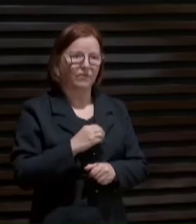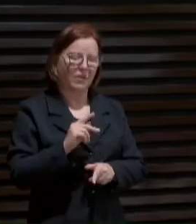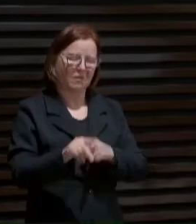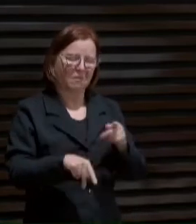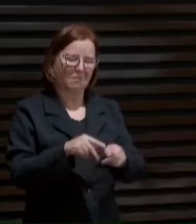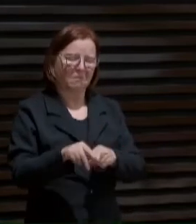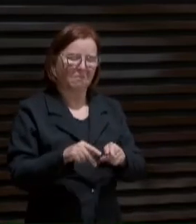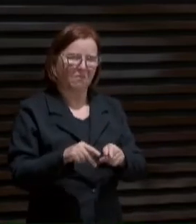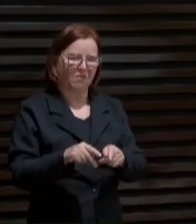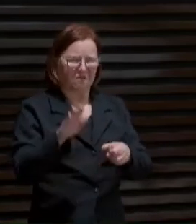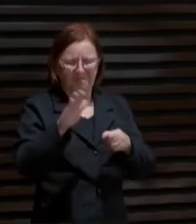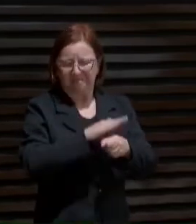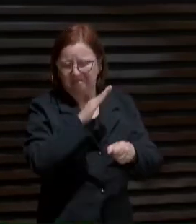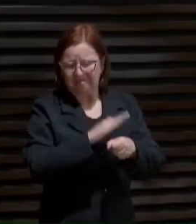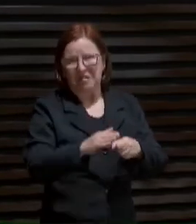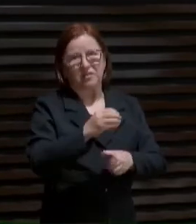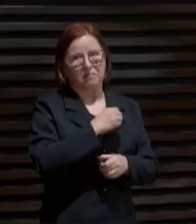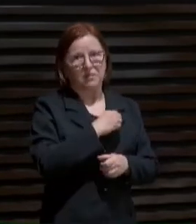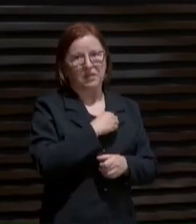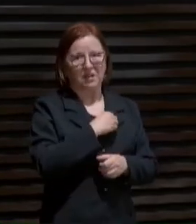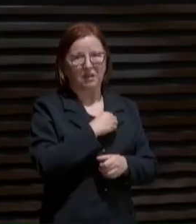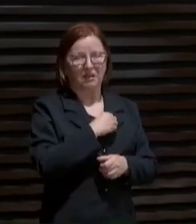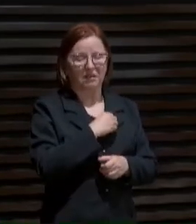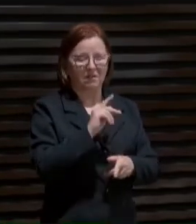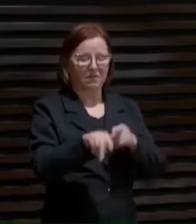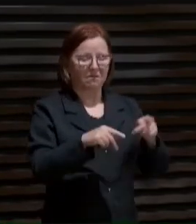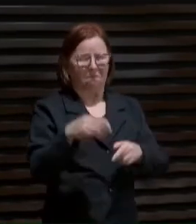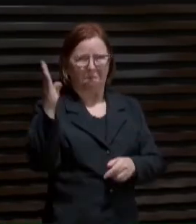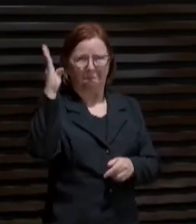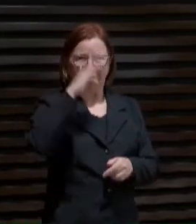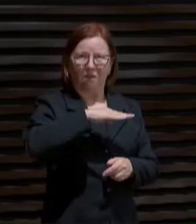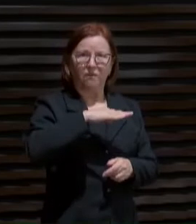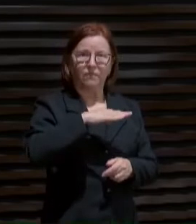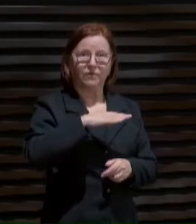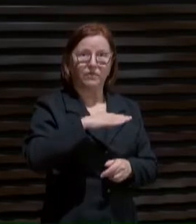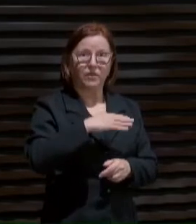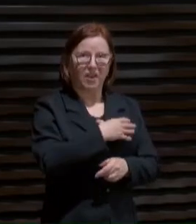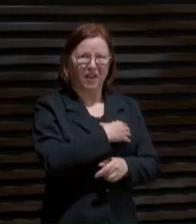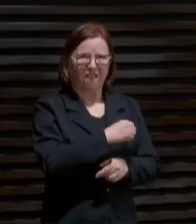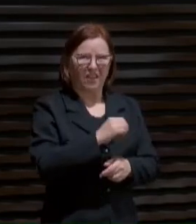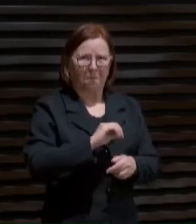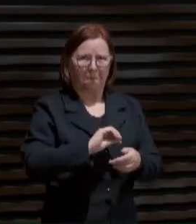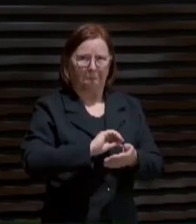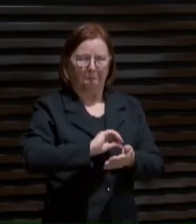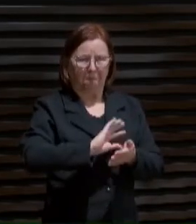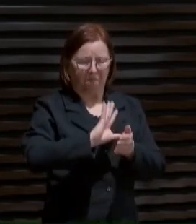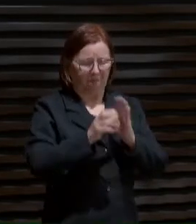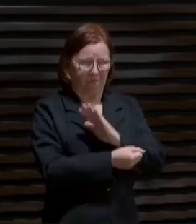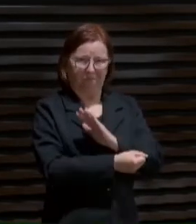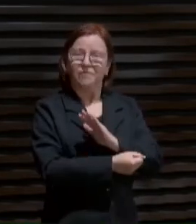de iniquidade raça de malignos filhos corruptores abandonaram